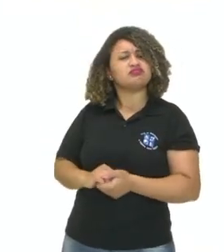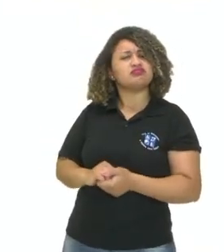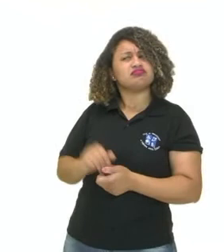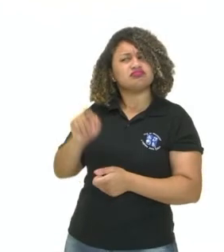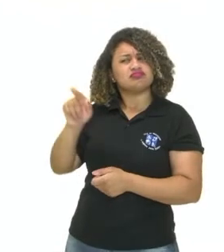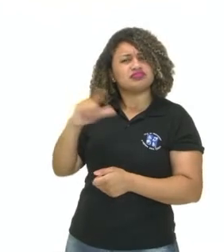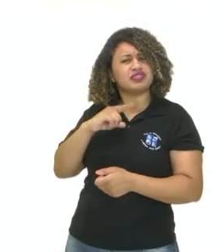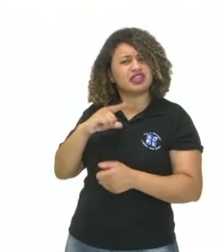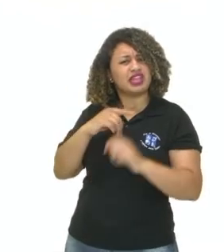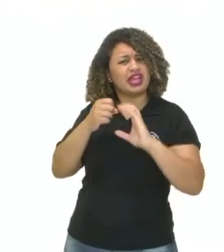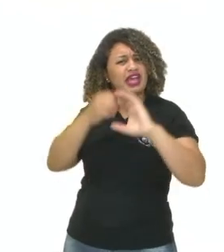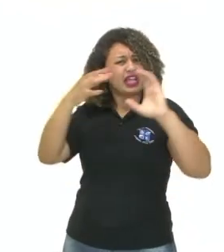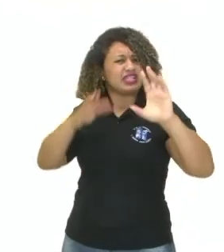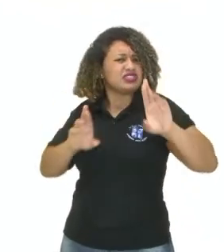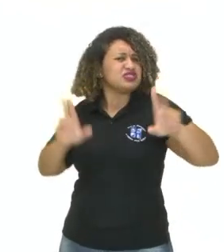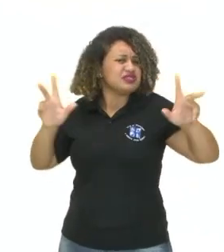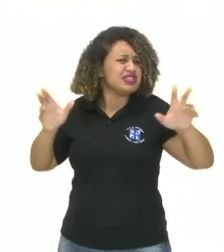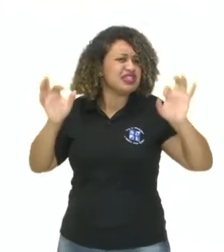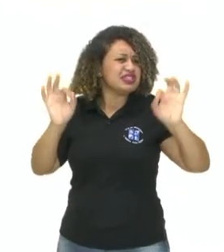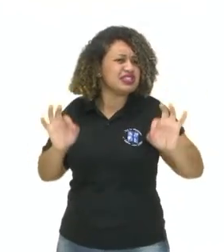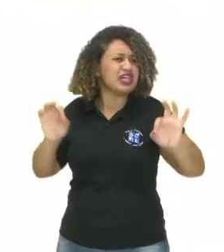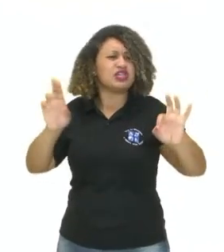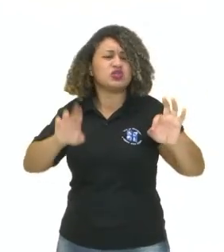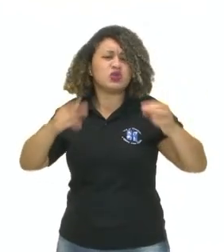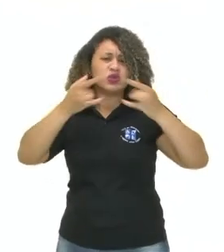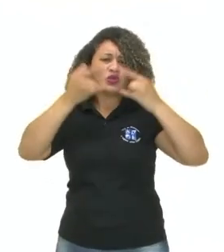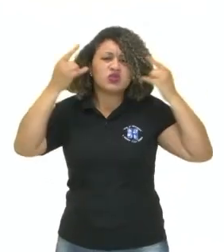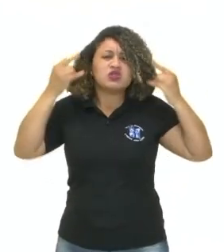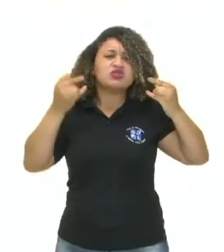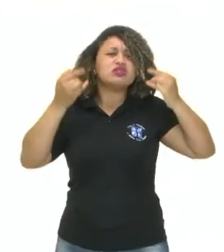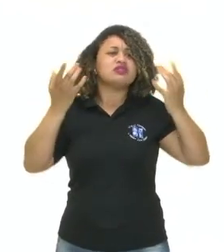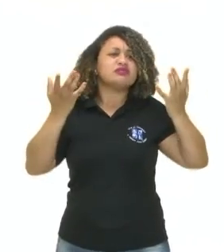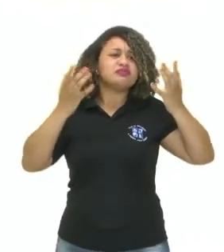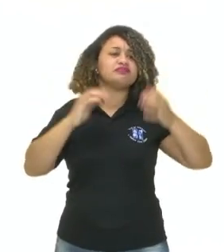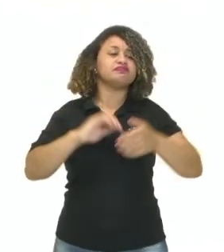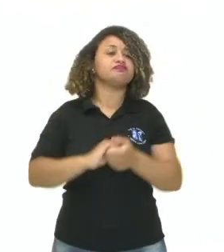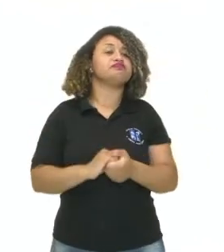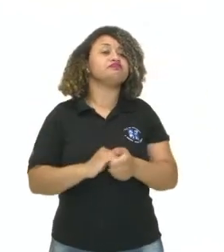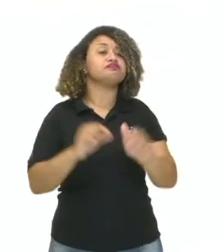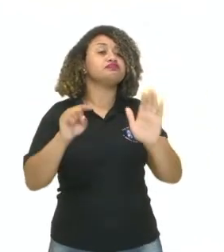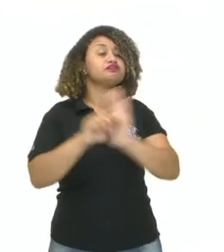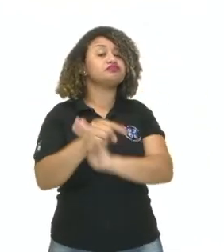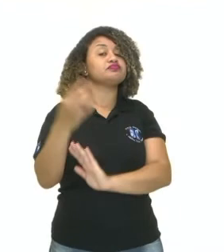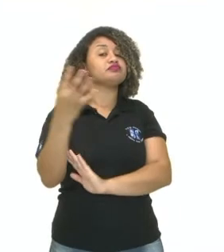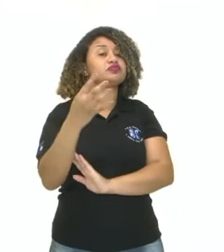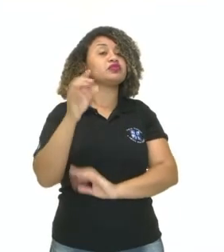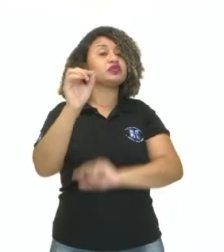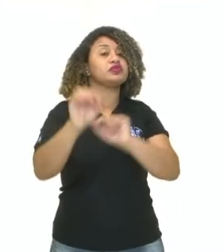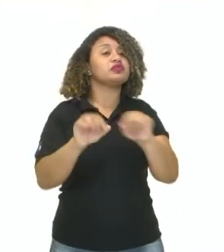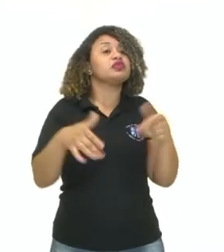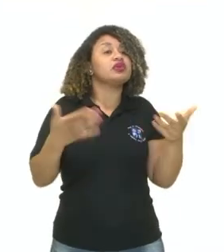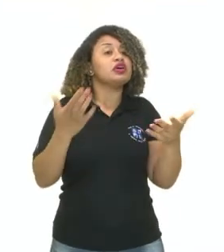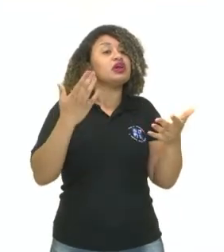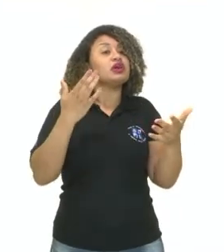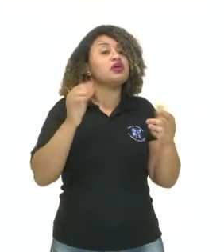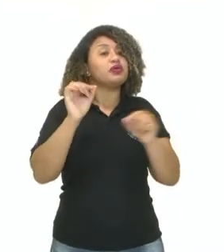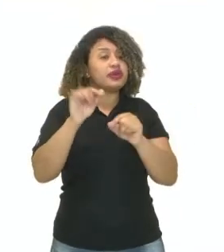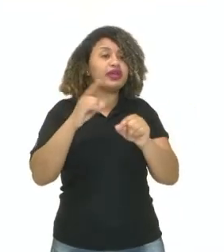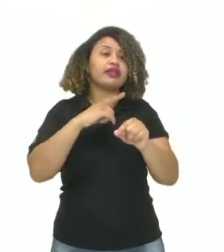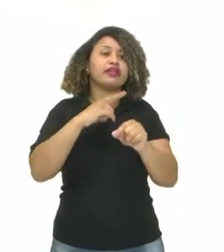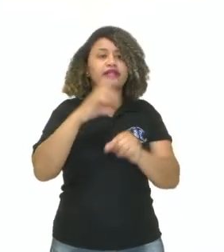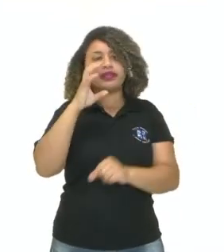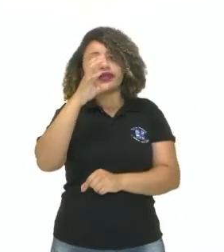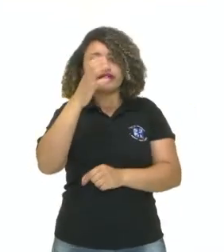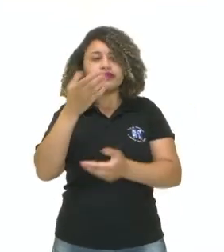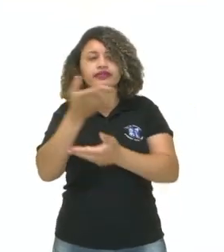aí na fisionomia dele, né? A esse uso da máscara. A pergunta número 4. Para estabelecer a crítica ao compartilhamento